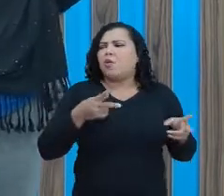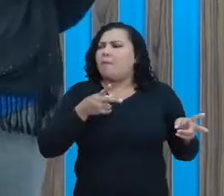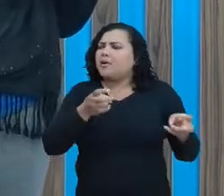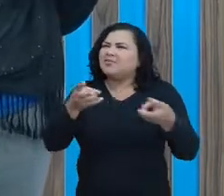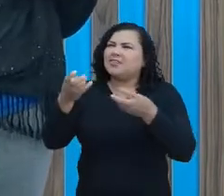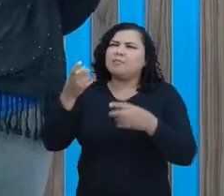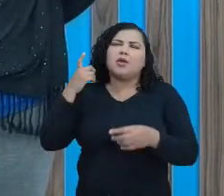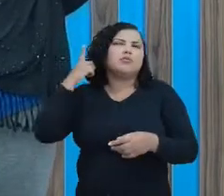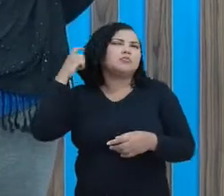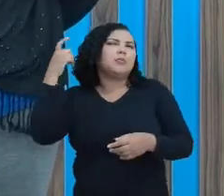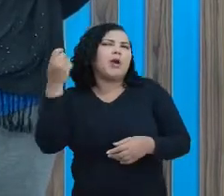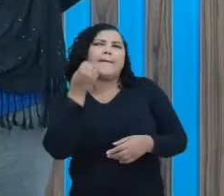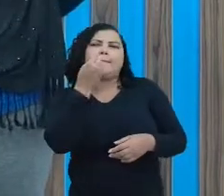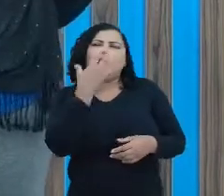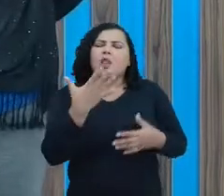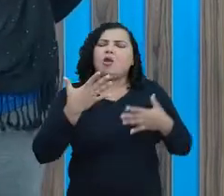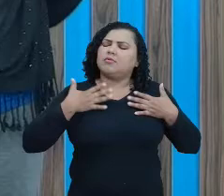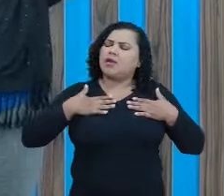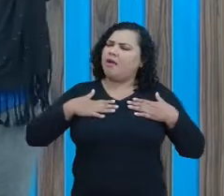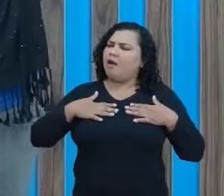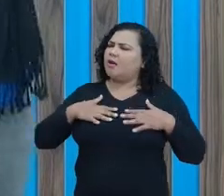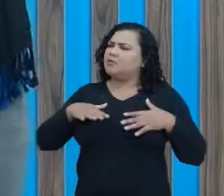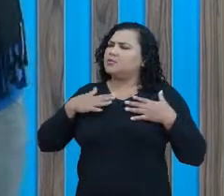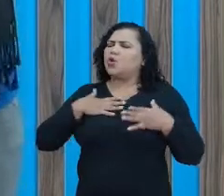mais agradável e com mais